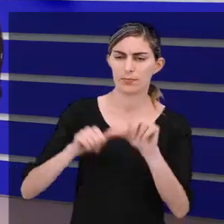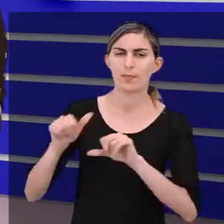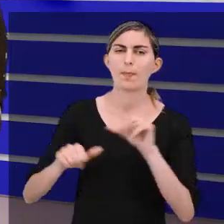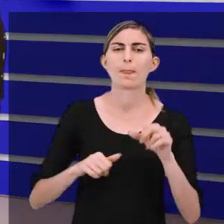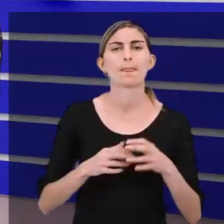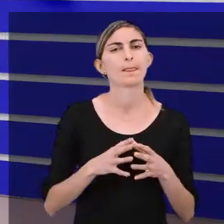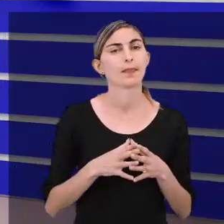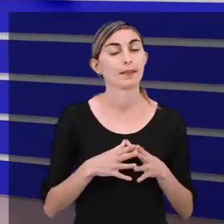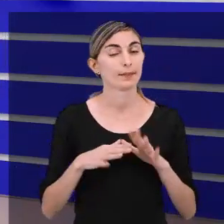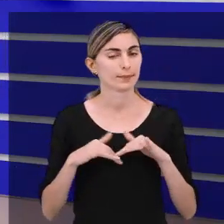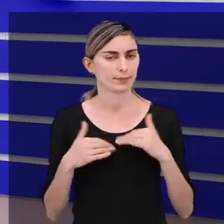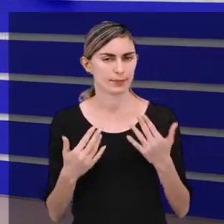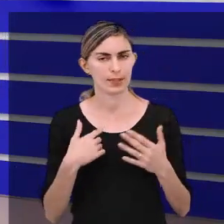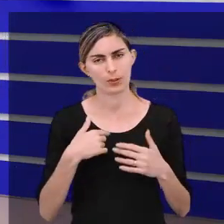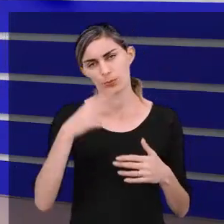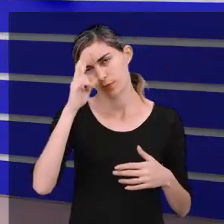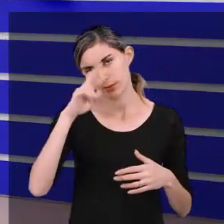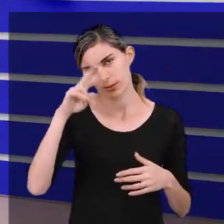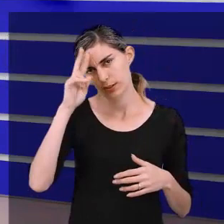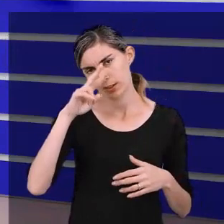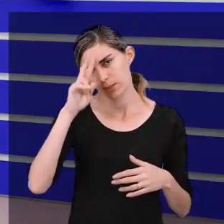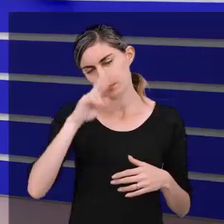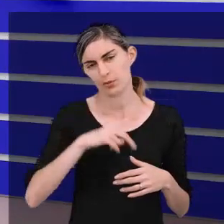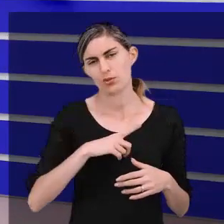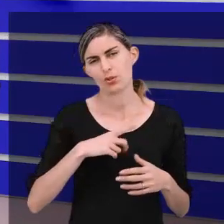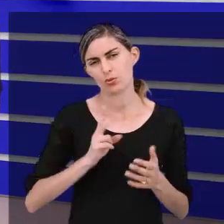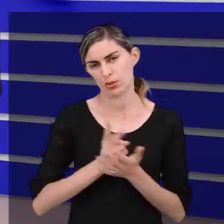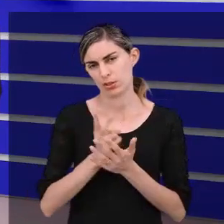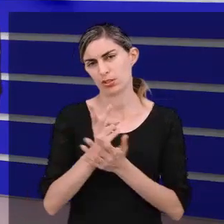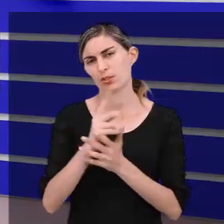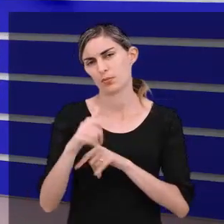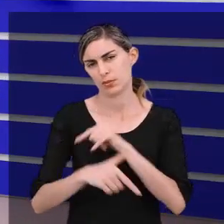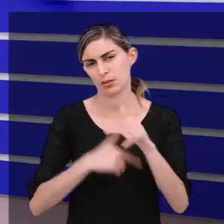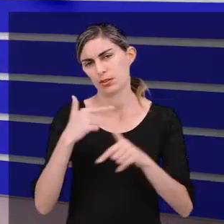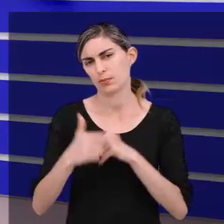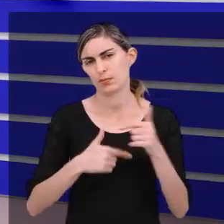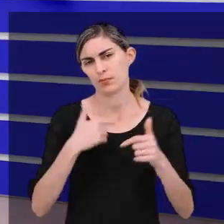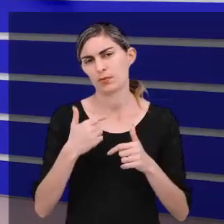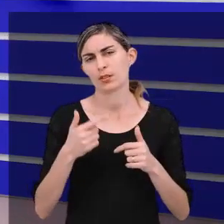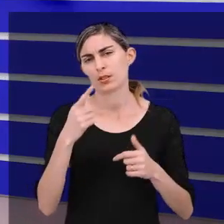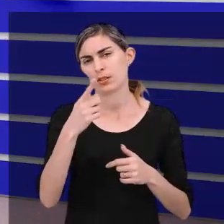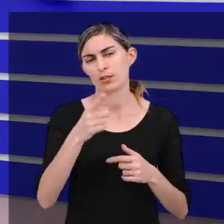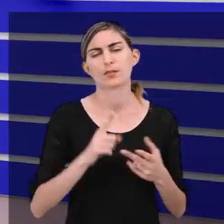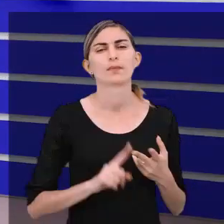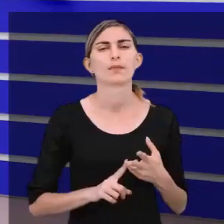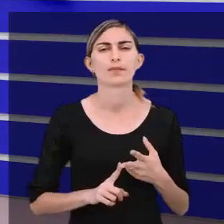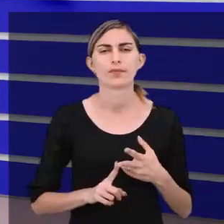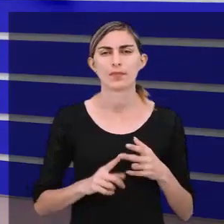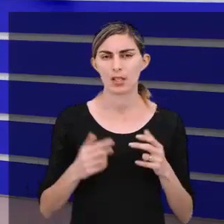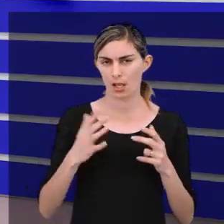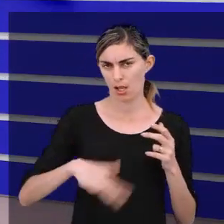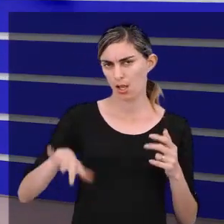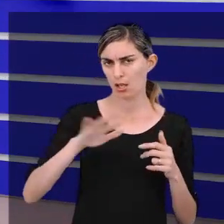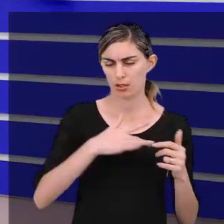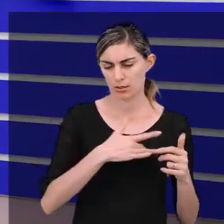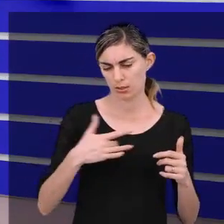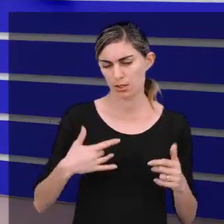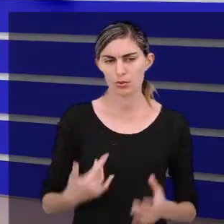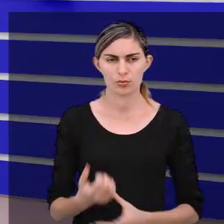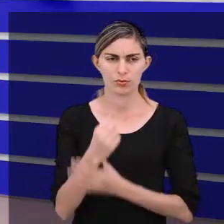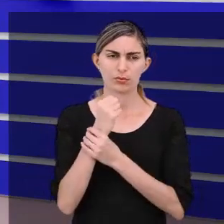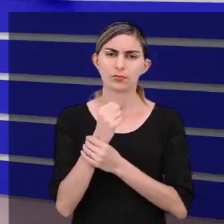fazer. E aí eu me lembro também que eu sempre trabalhei muito próximo, quando eu disse a vocês inicialmente, da área de saúde e